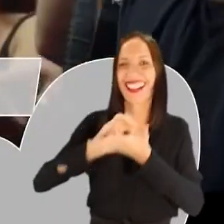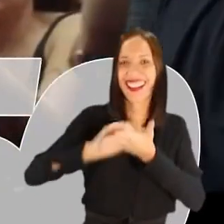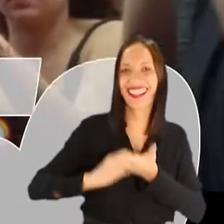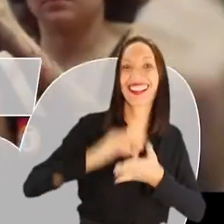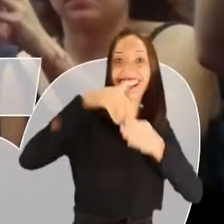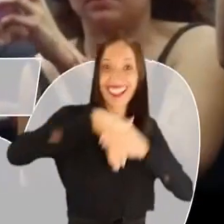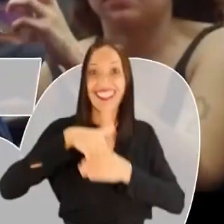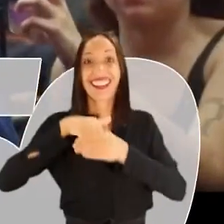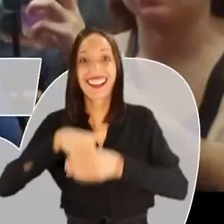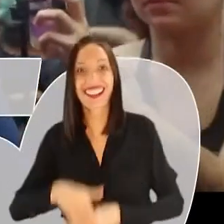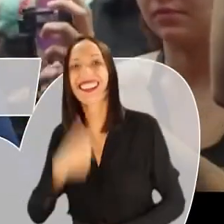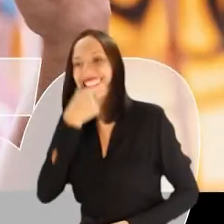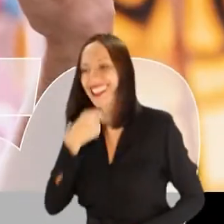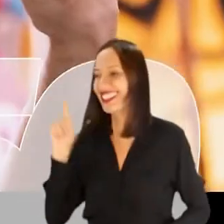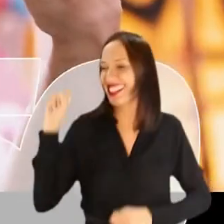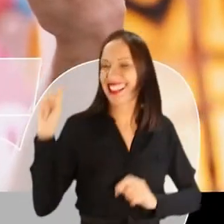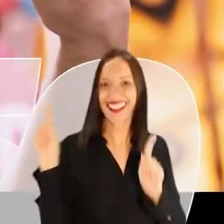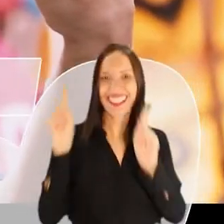50.